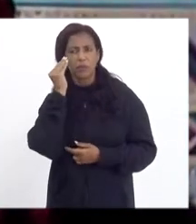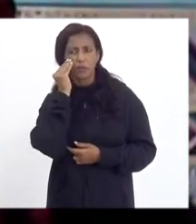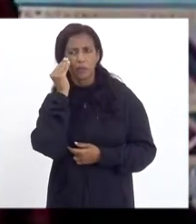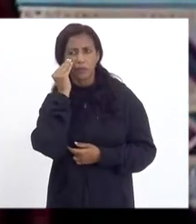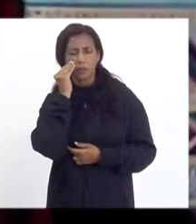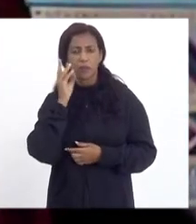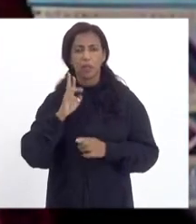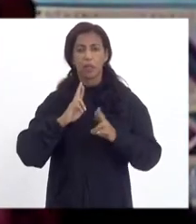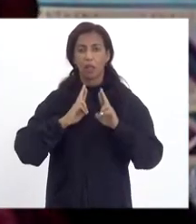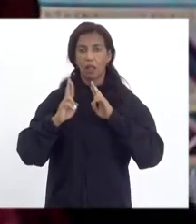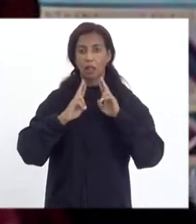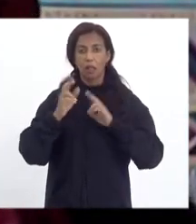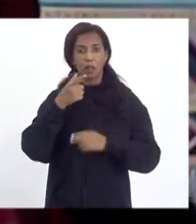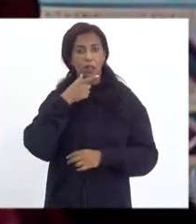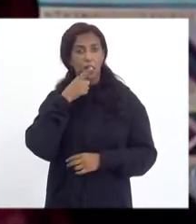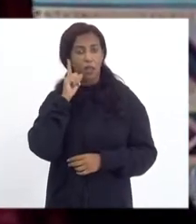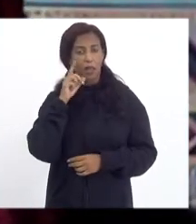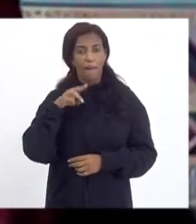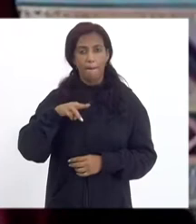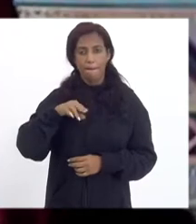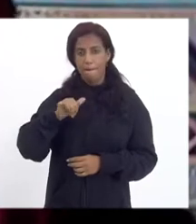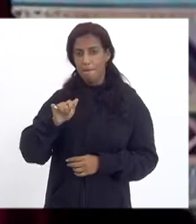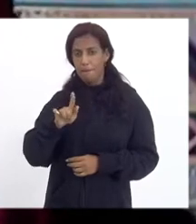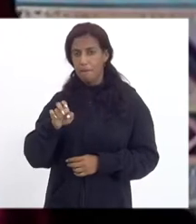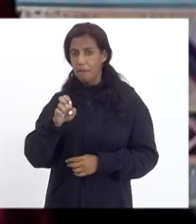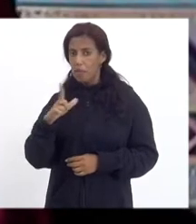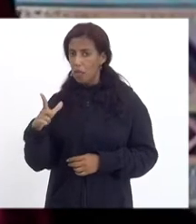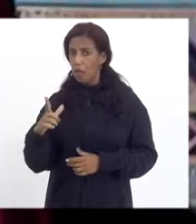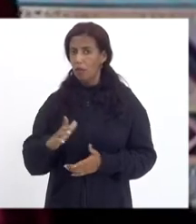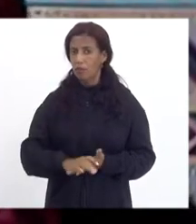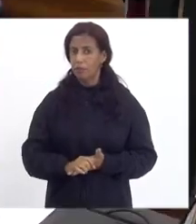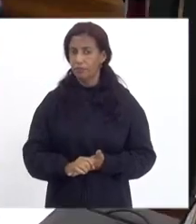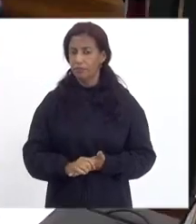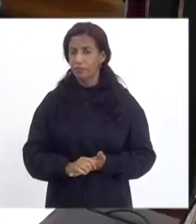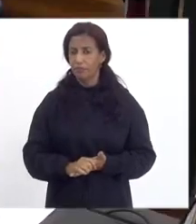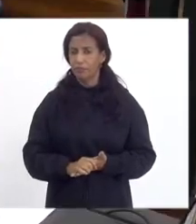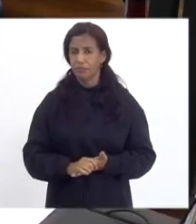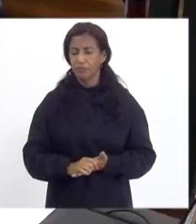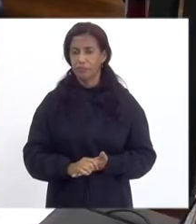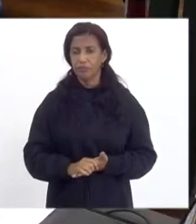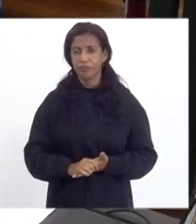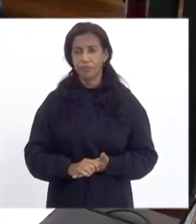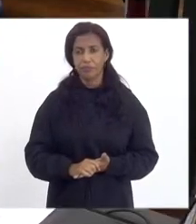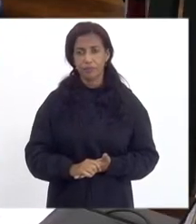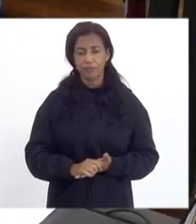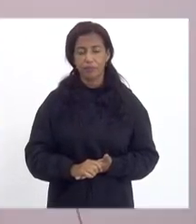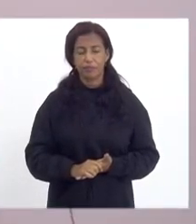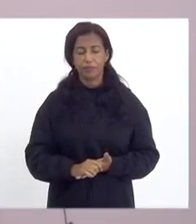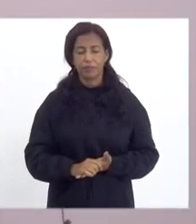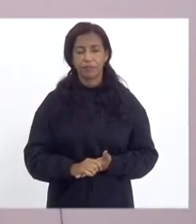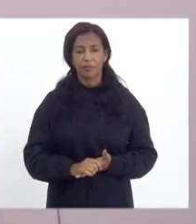uma entrevista de ontem do Miguel Nicoleles. Eu vou encerrar a fala dizendo o seguinte,